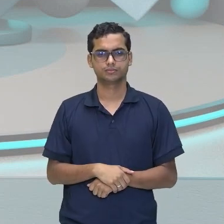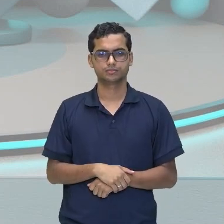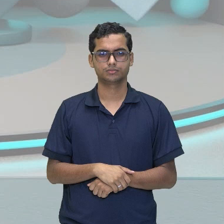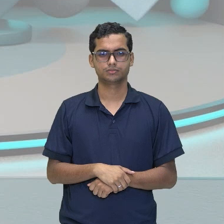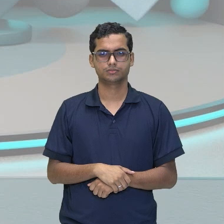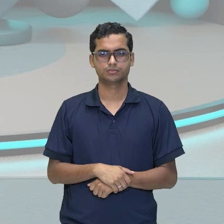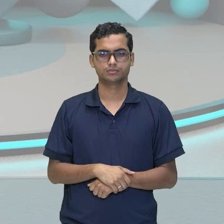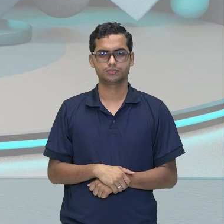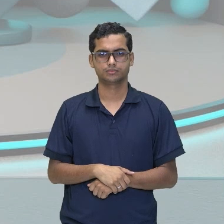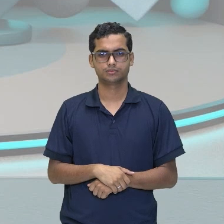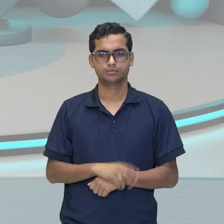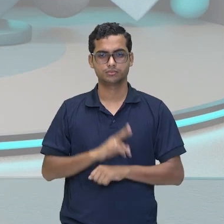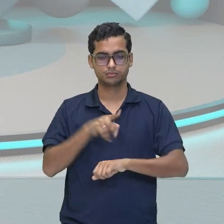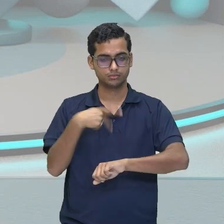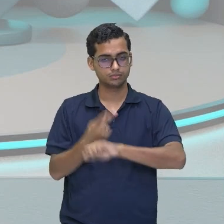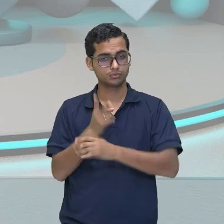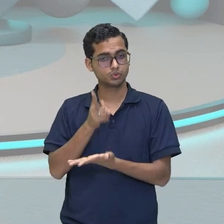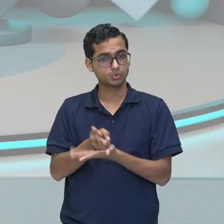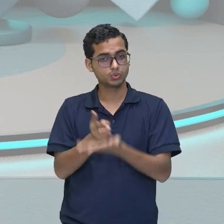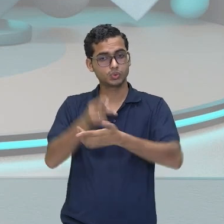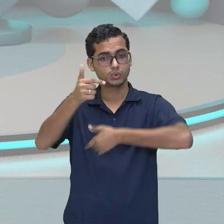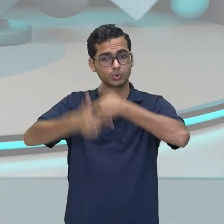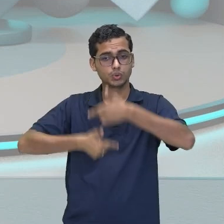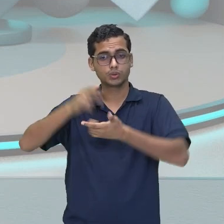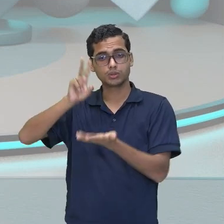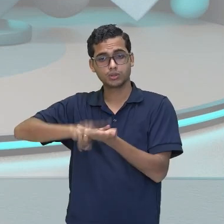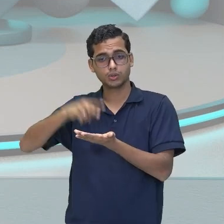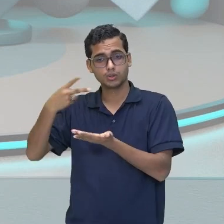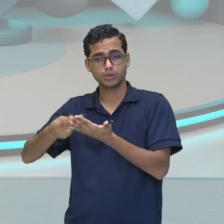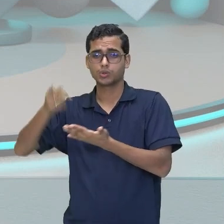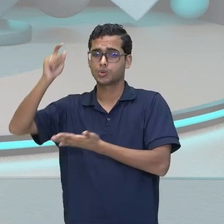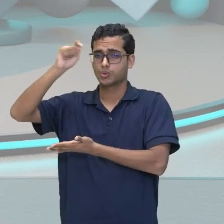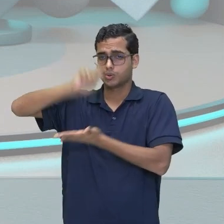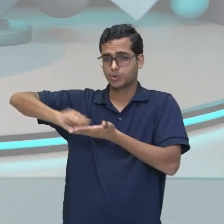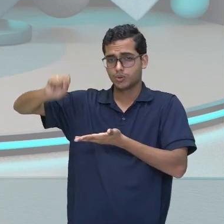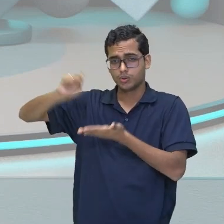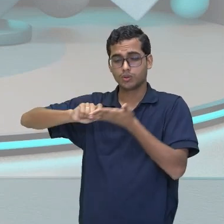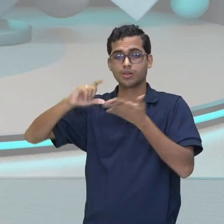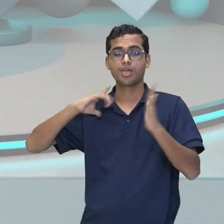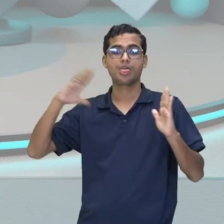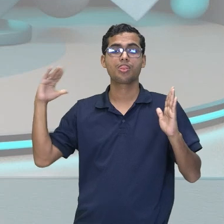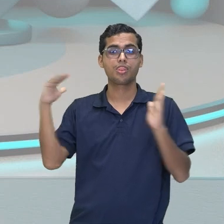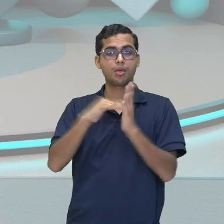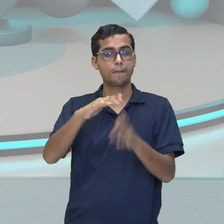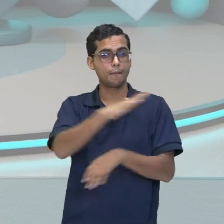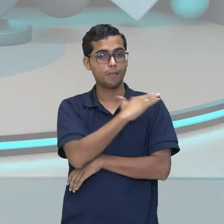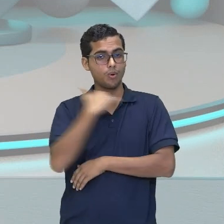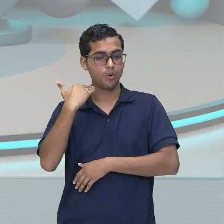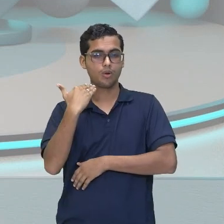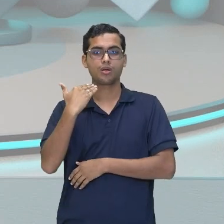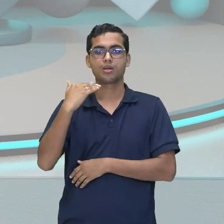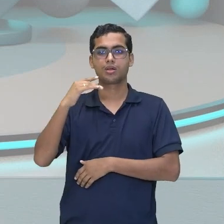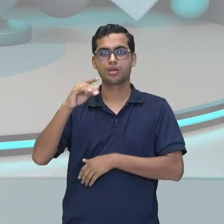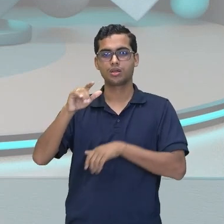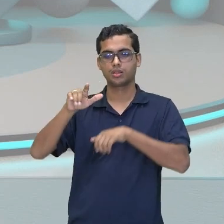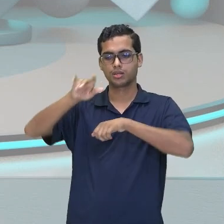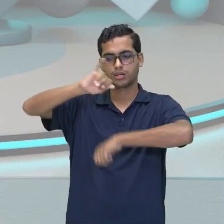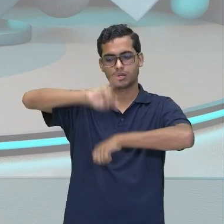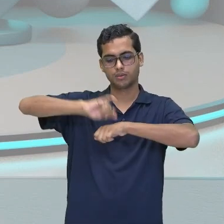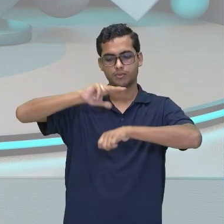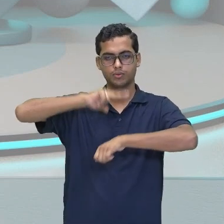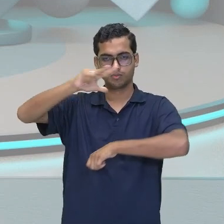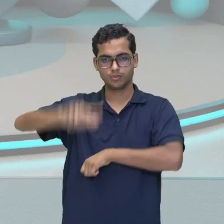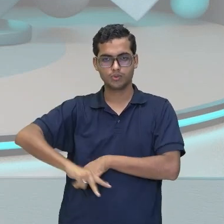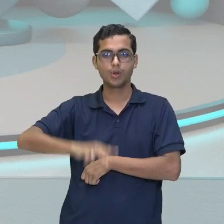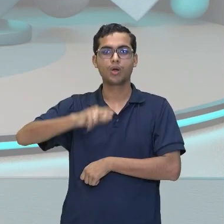seu trabalho de tradução e escrita até a sua morte, em Lisboa, em 1805. Esse foi do